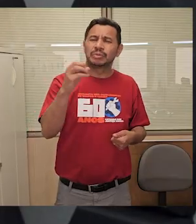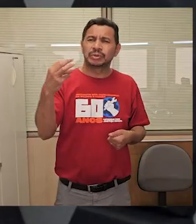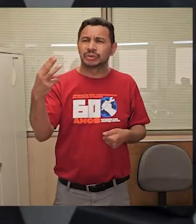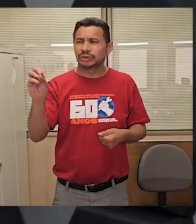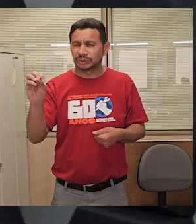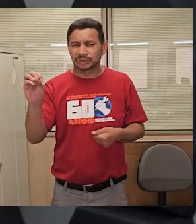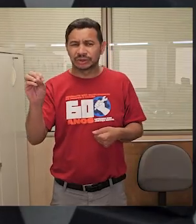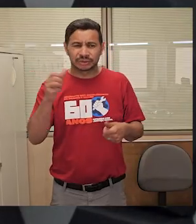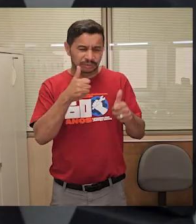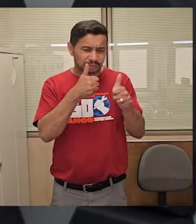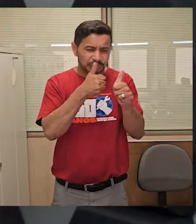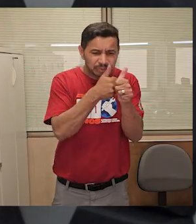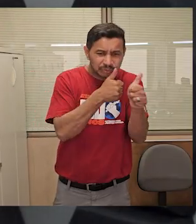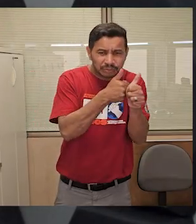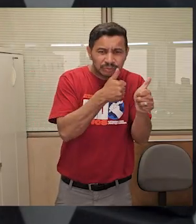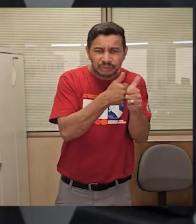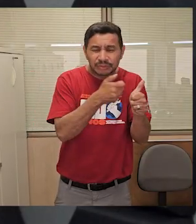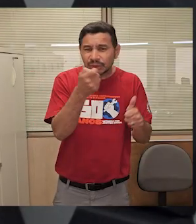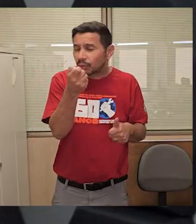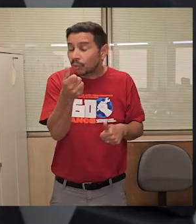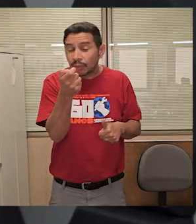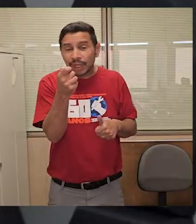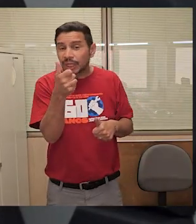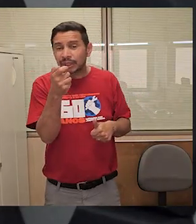então nós estamos falando que, né, logo aí 5 anos.